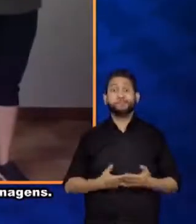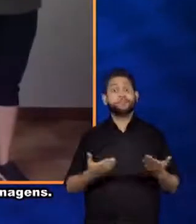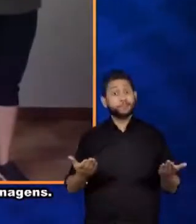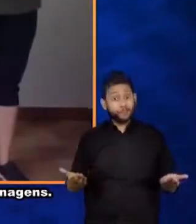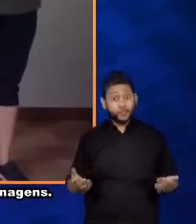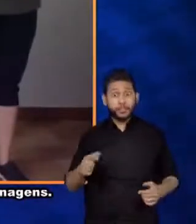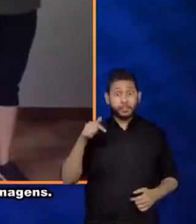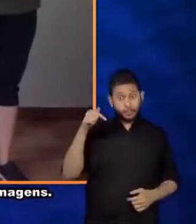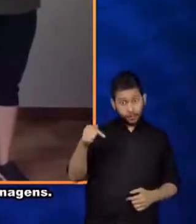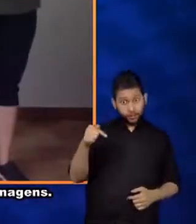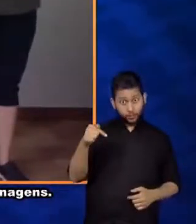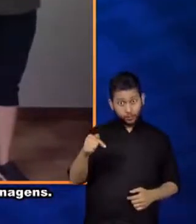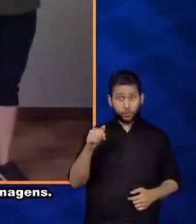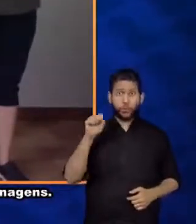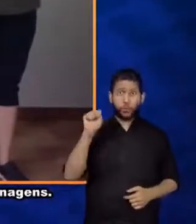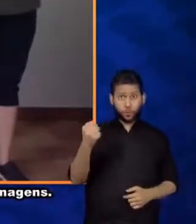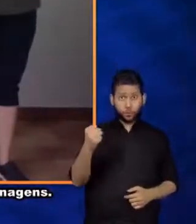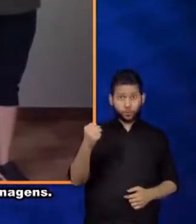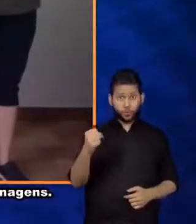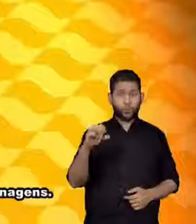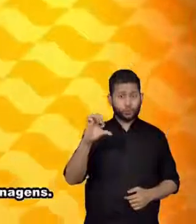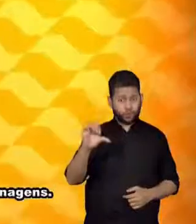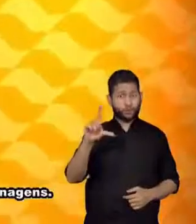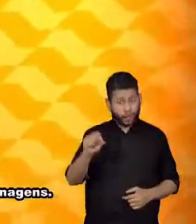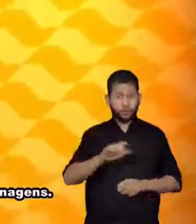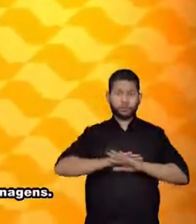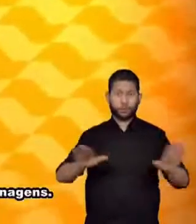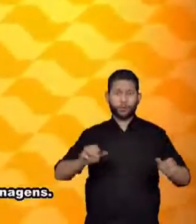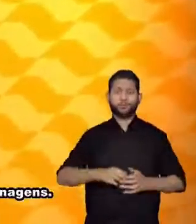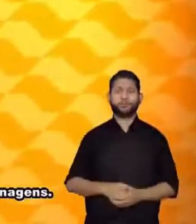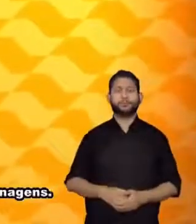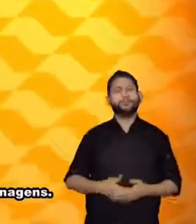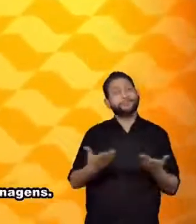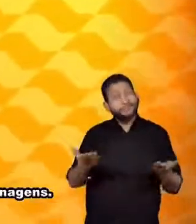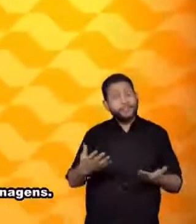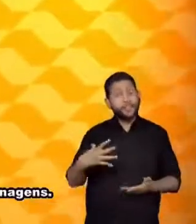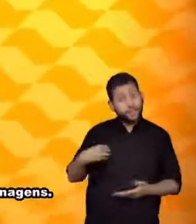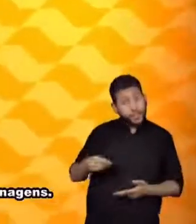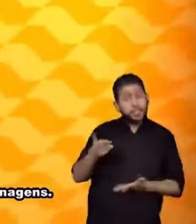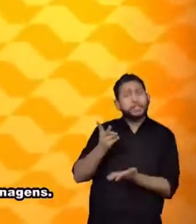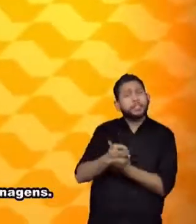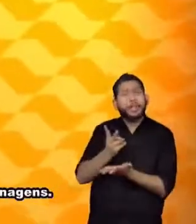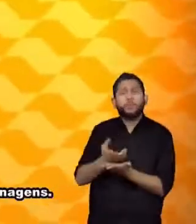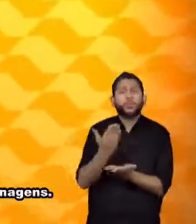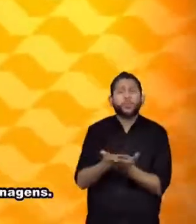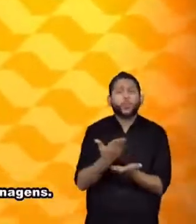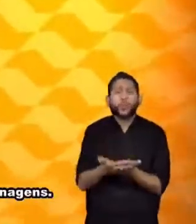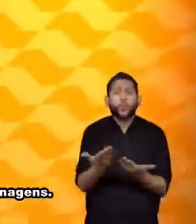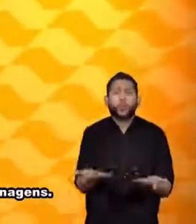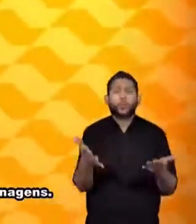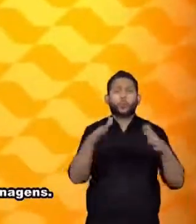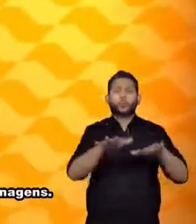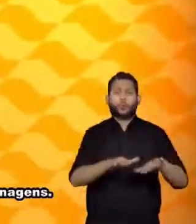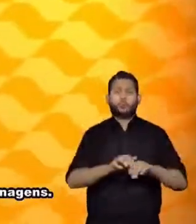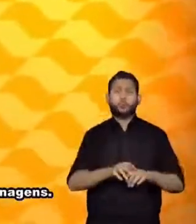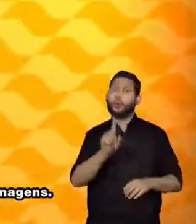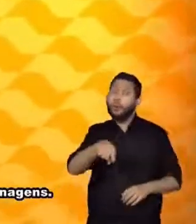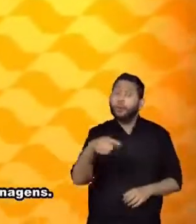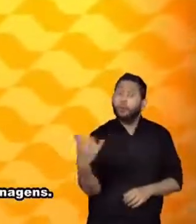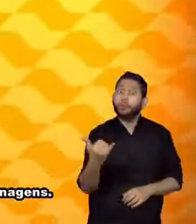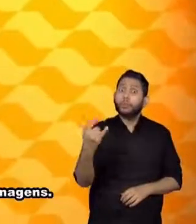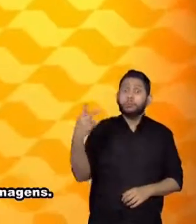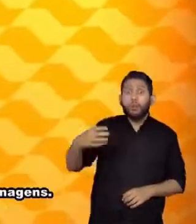7, 8, 9, 10. Ela sempre estudou em escolas regulares e a inclusão foi